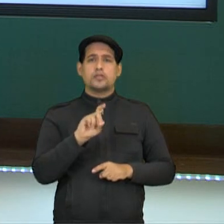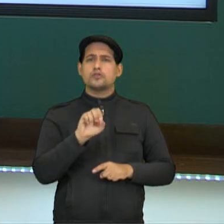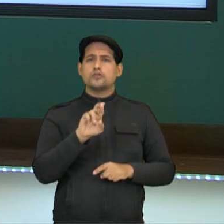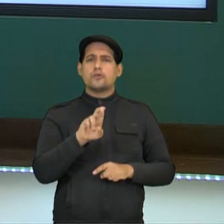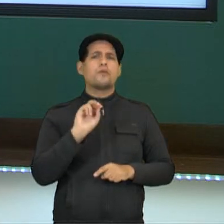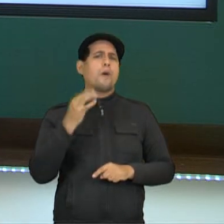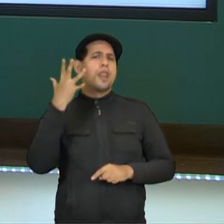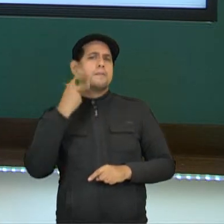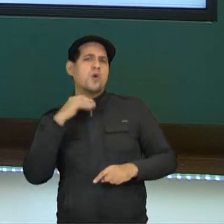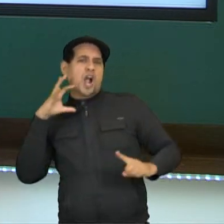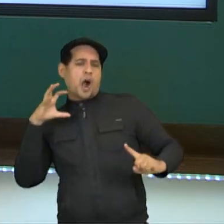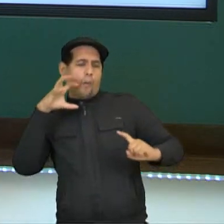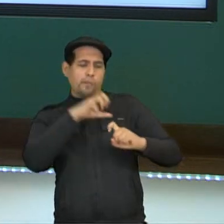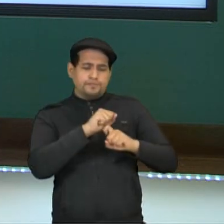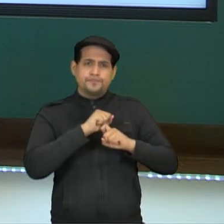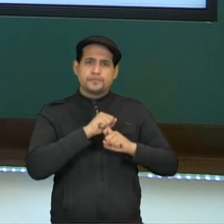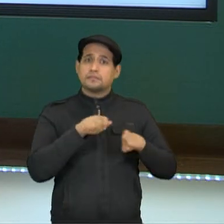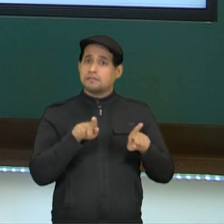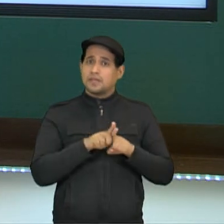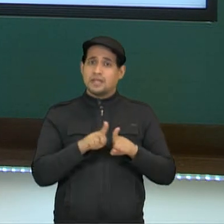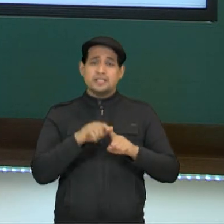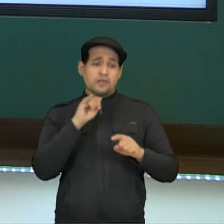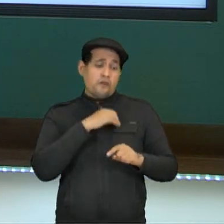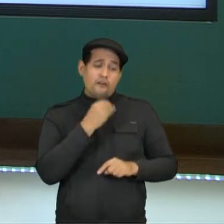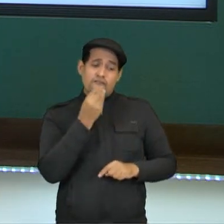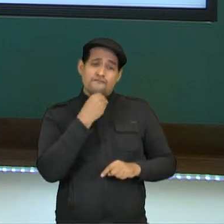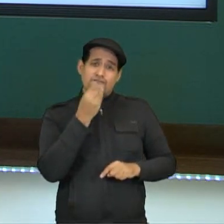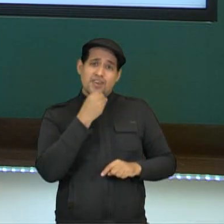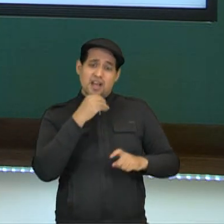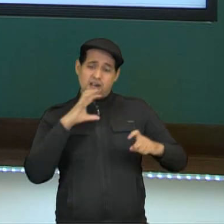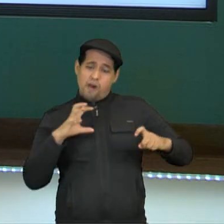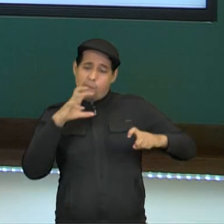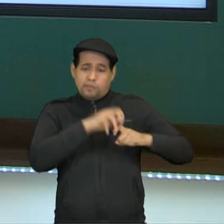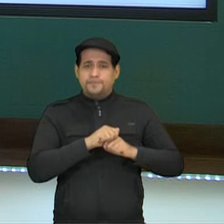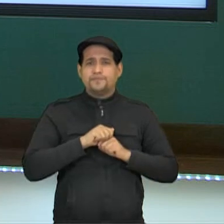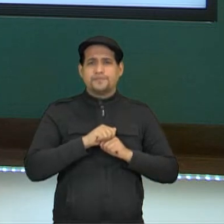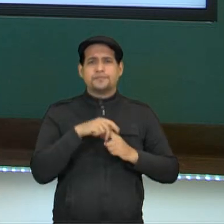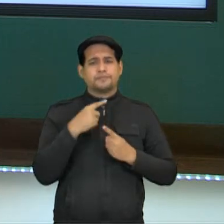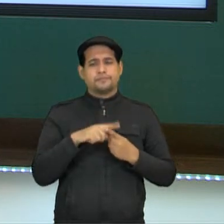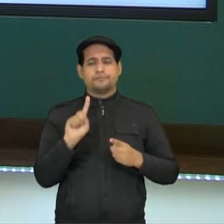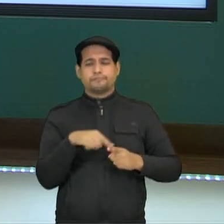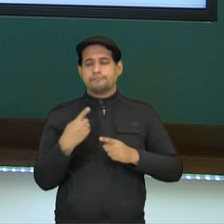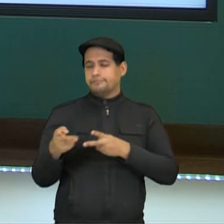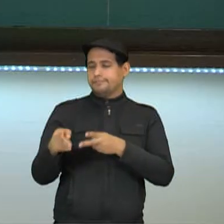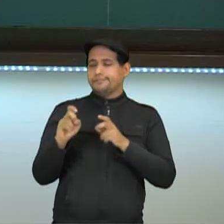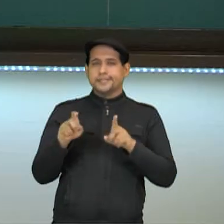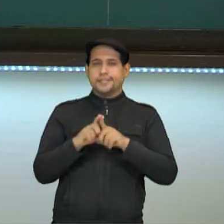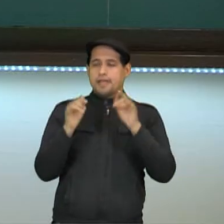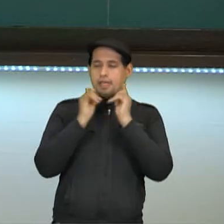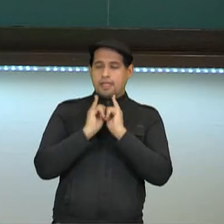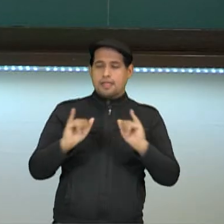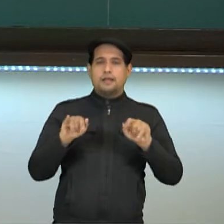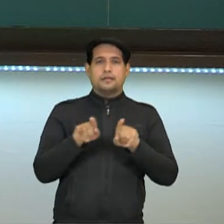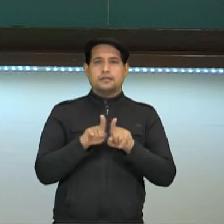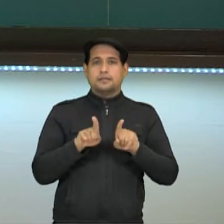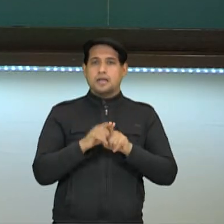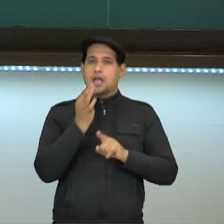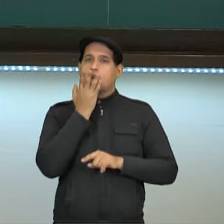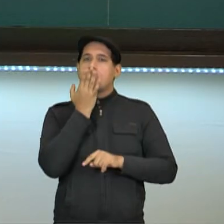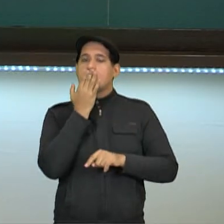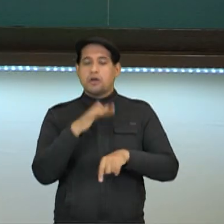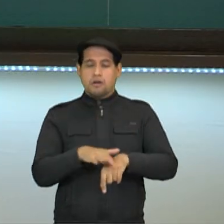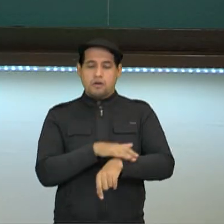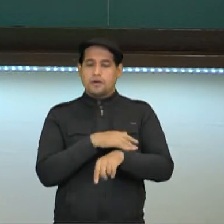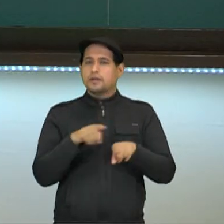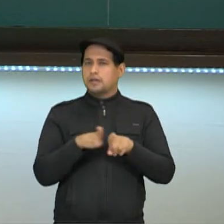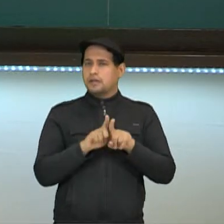então, eliminando os indivíduos que são mais fracos. Apesar de a gente ver, na maioria das vezes, os exemplos voltados para a coloração, a